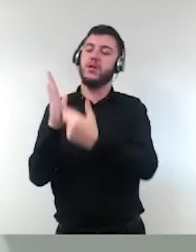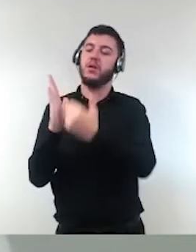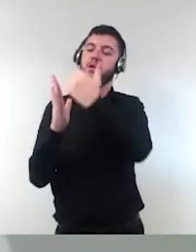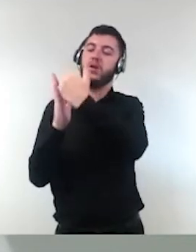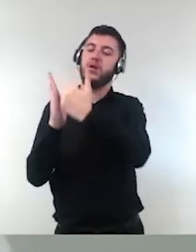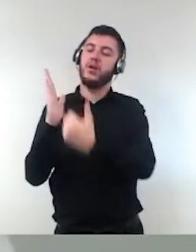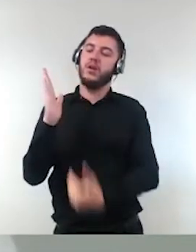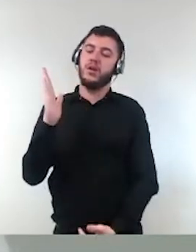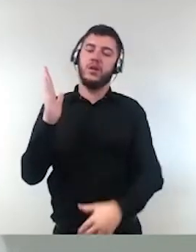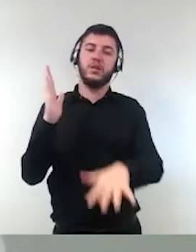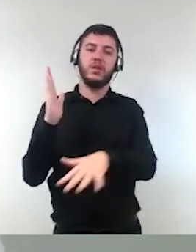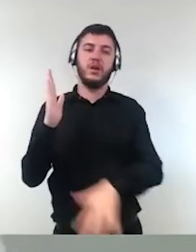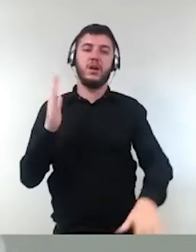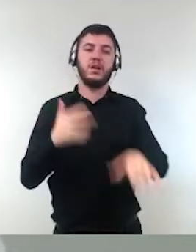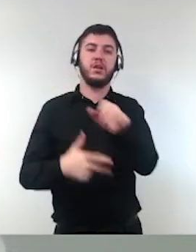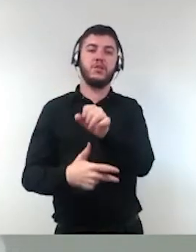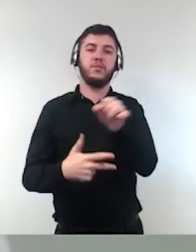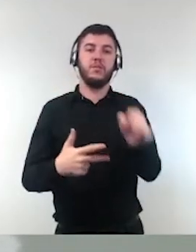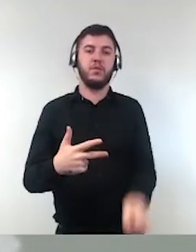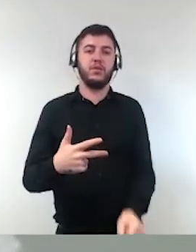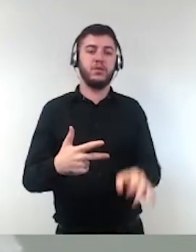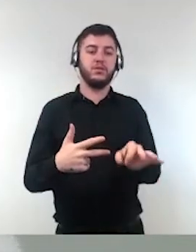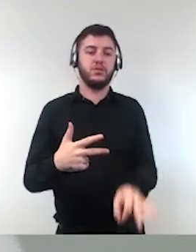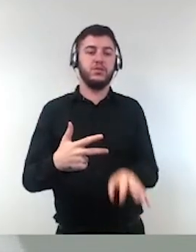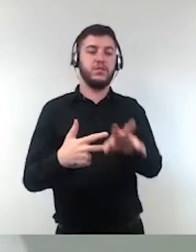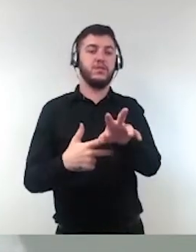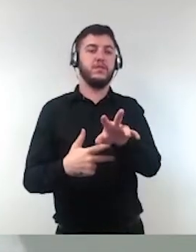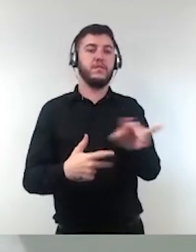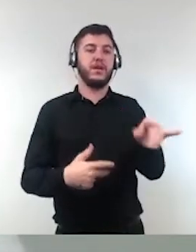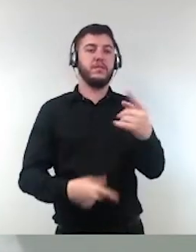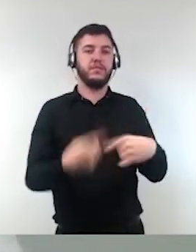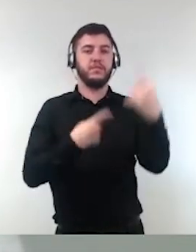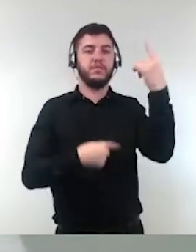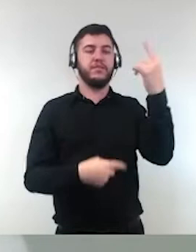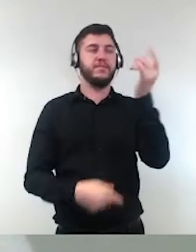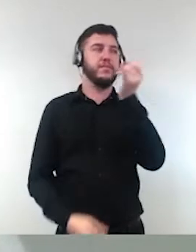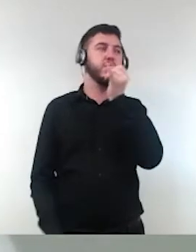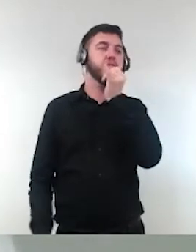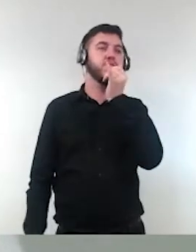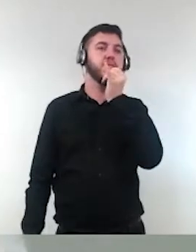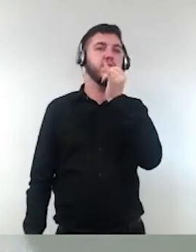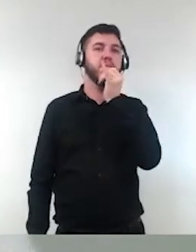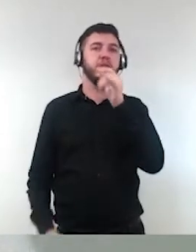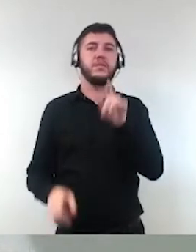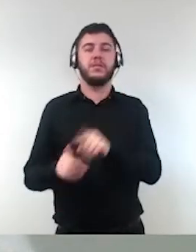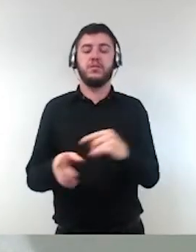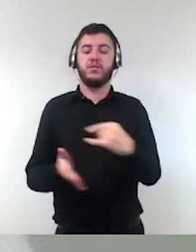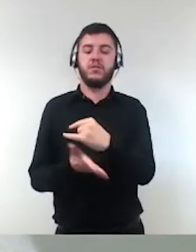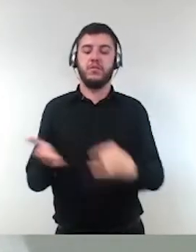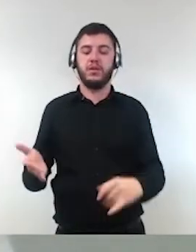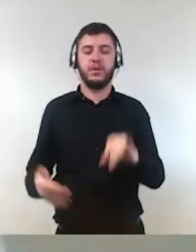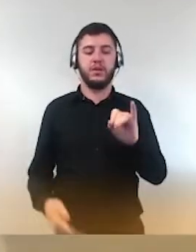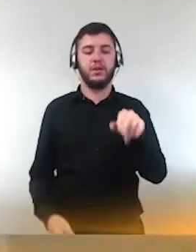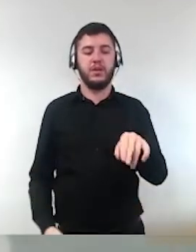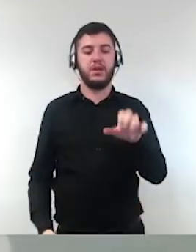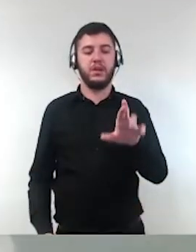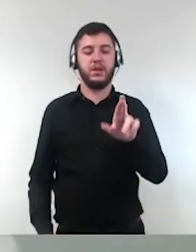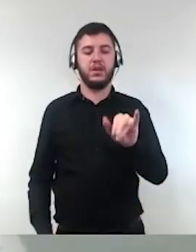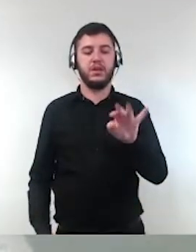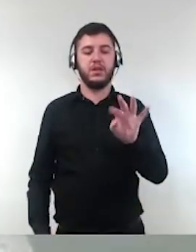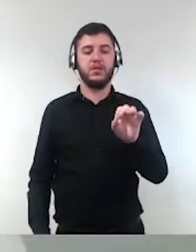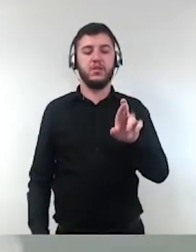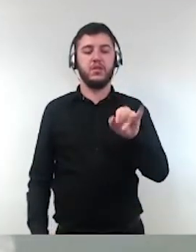do judiciário podem ser superados. A questão, por exemplo, das cartas inquiritórias, das cartas